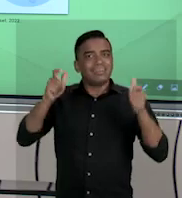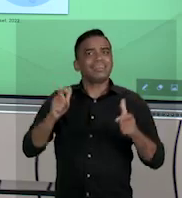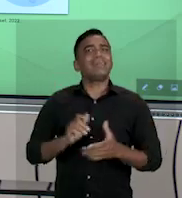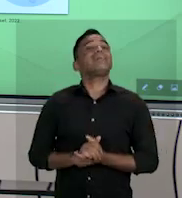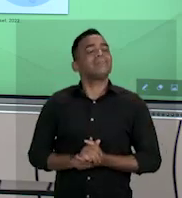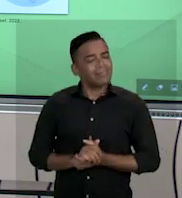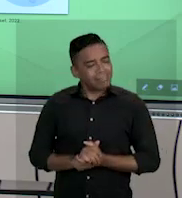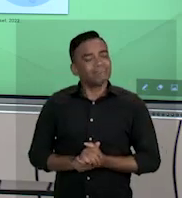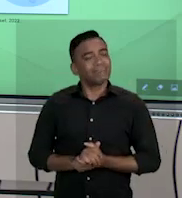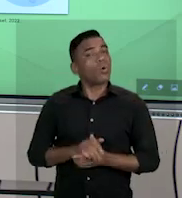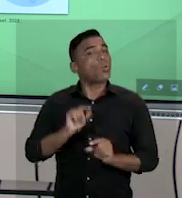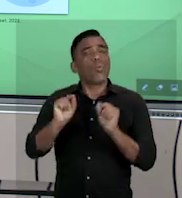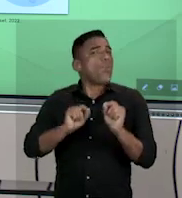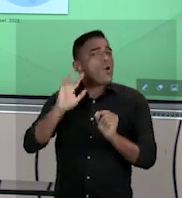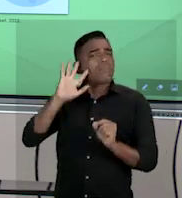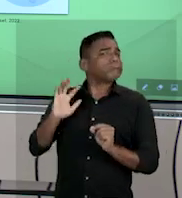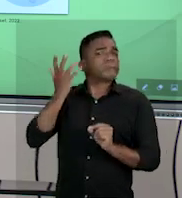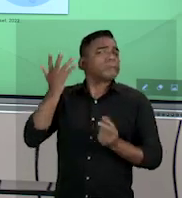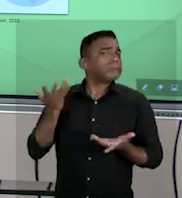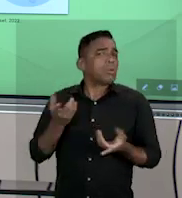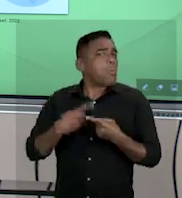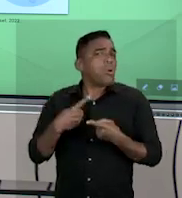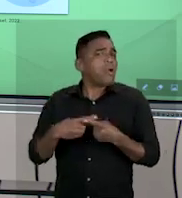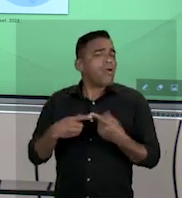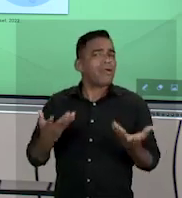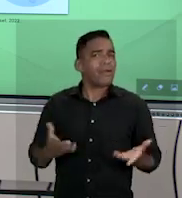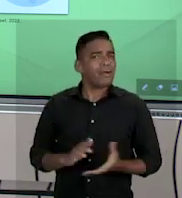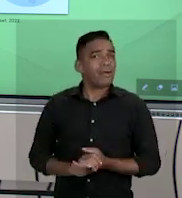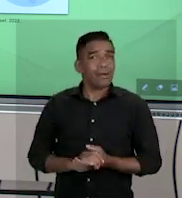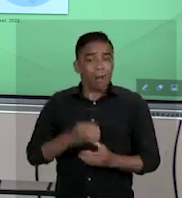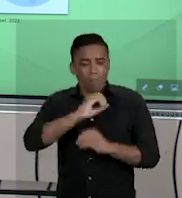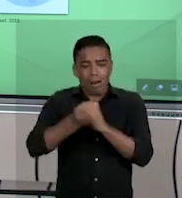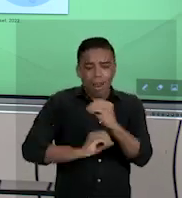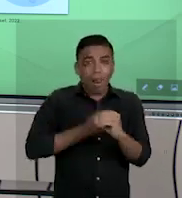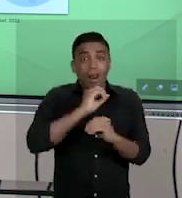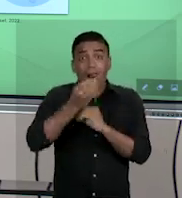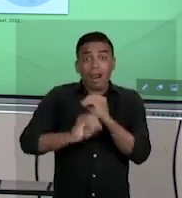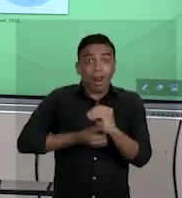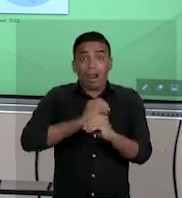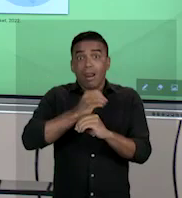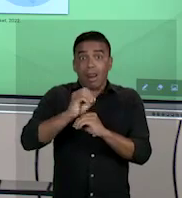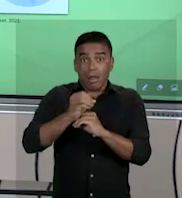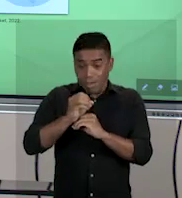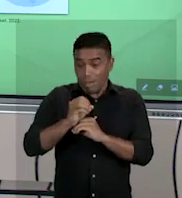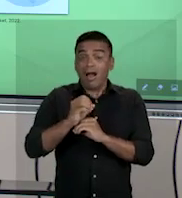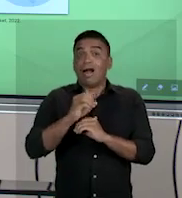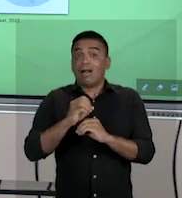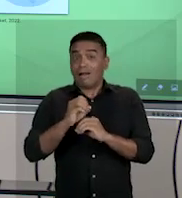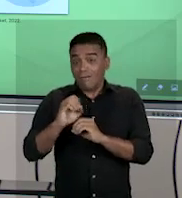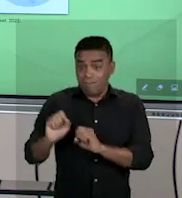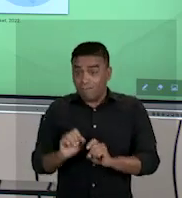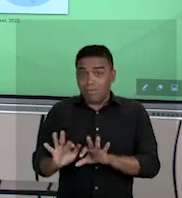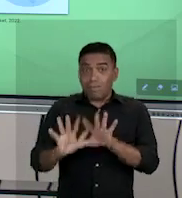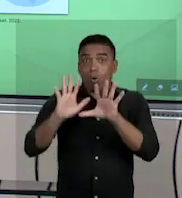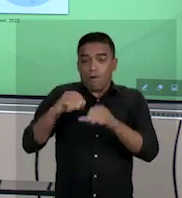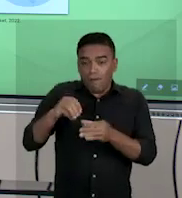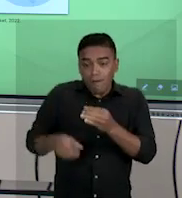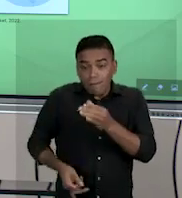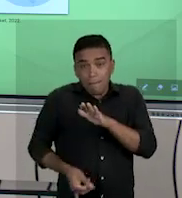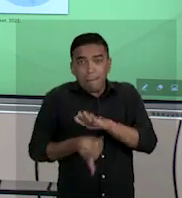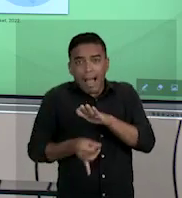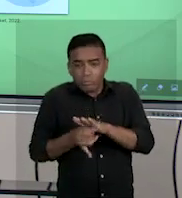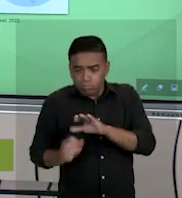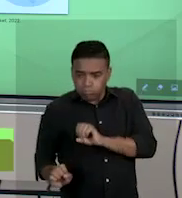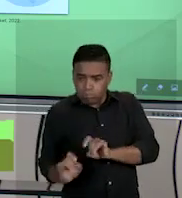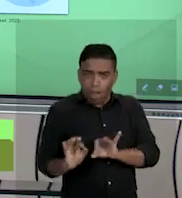do líquido. O que está provocando aquela agitação? São as moléculas que estão passando para o estado de vapor que está lá no fundo.